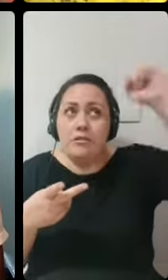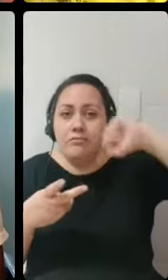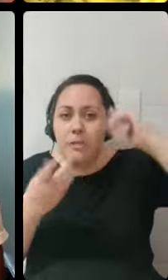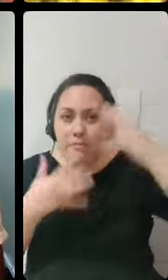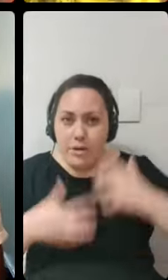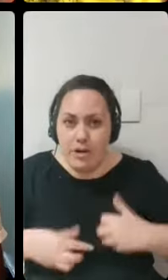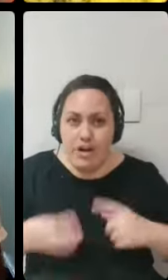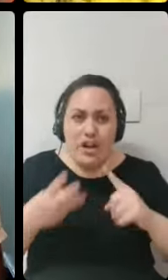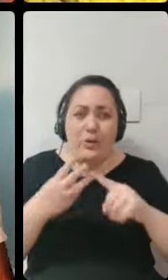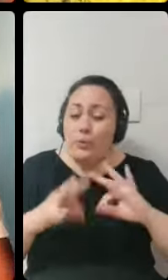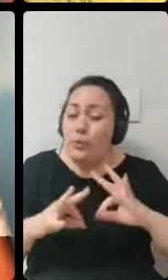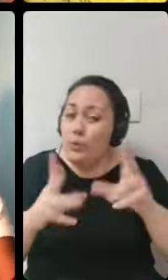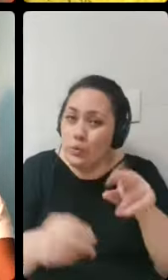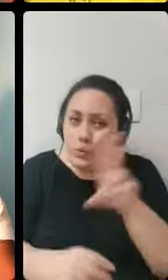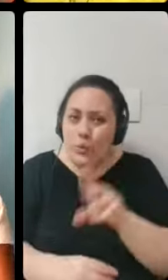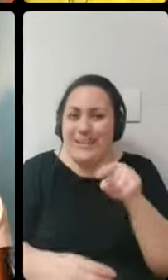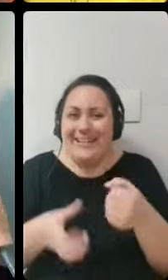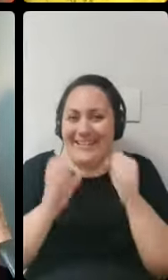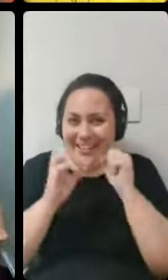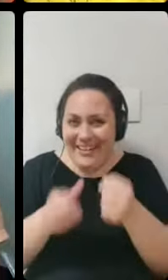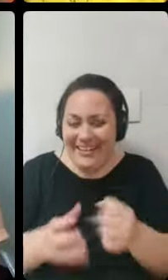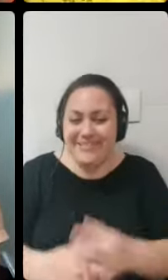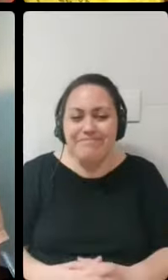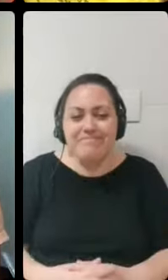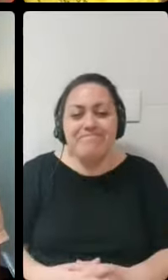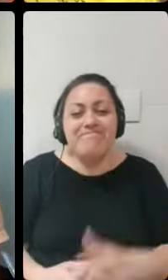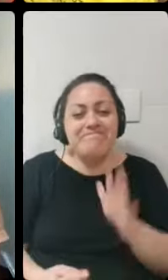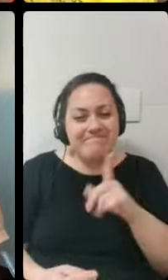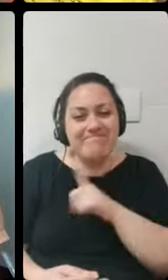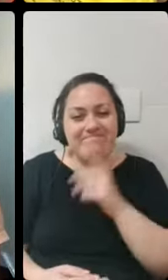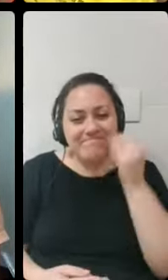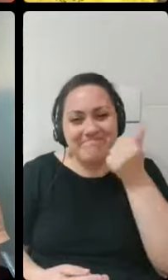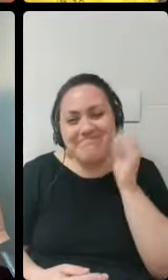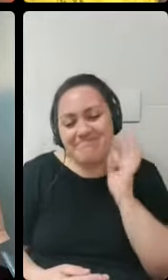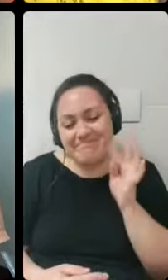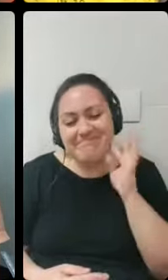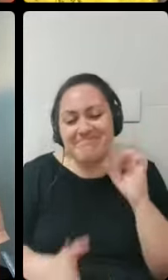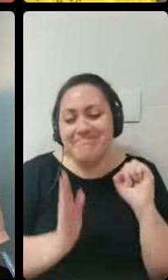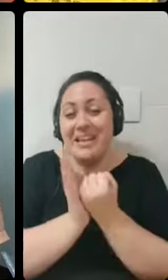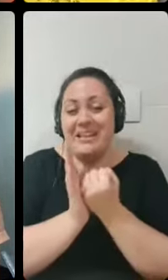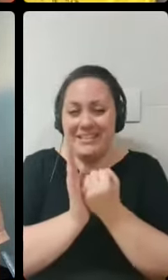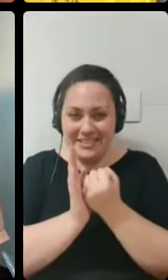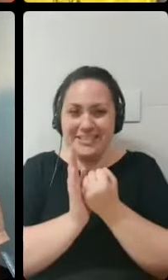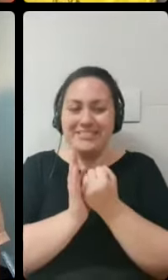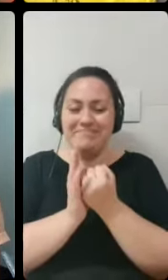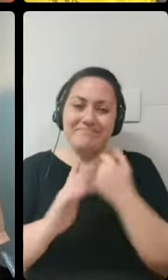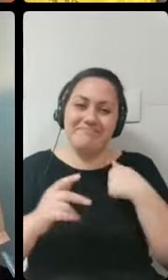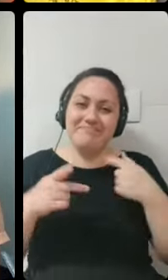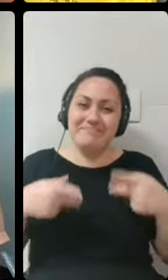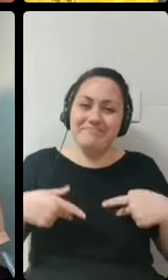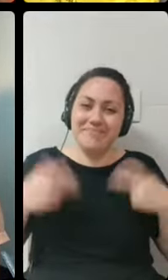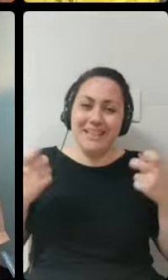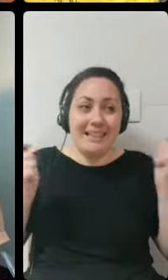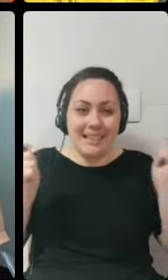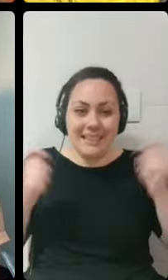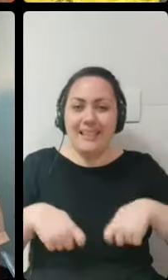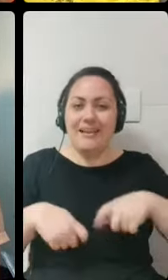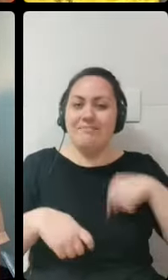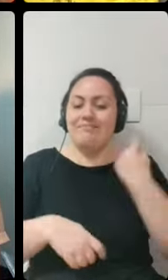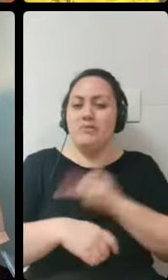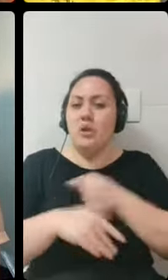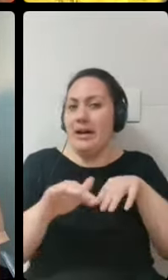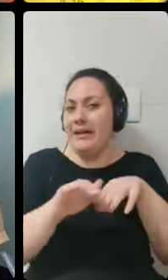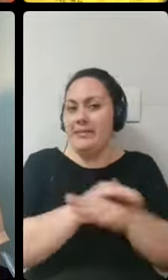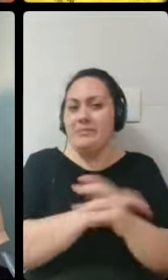caneca. Ah, é. Mas são experiências muito legais, assim, que, tipo, marcam. E a gente vê que a gente tem uma capacidade de adaptação